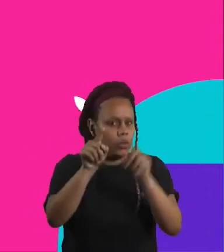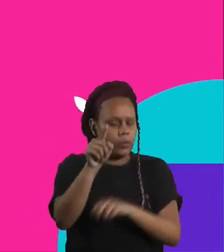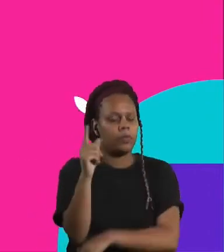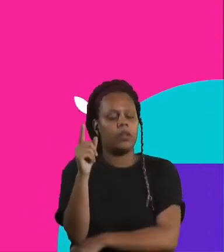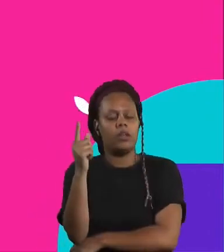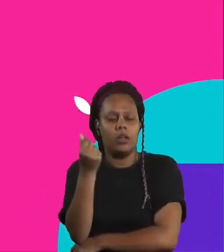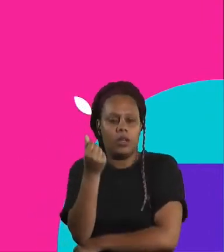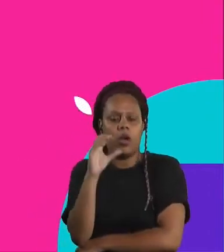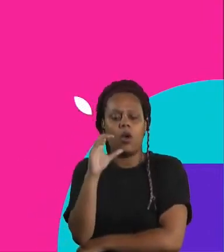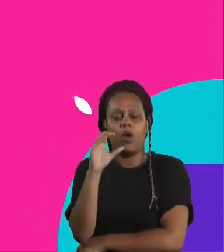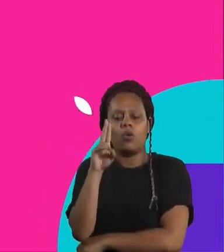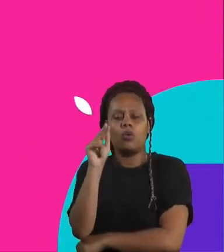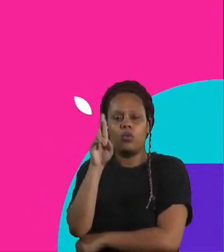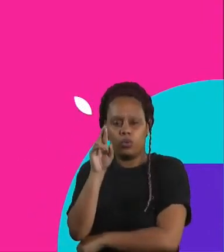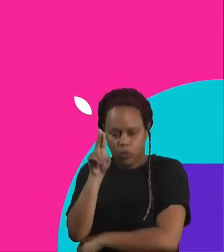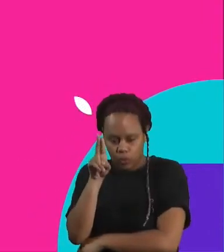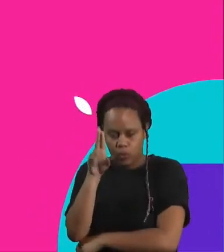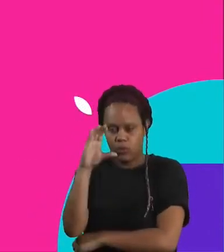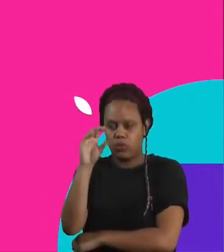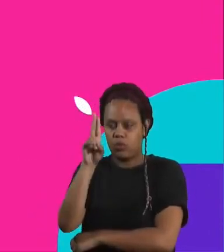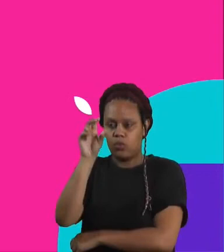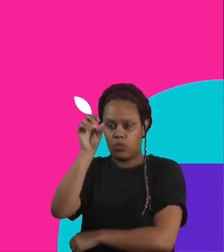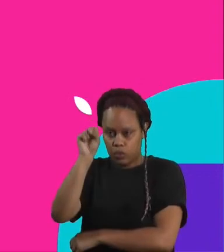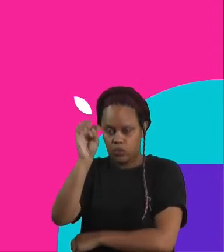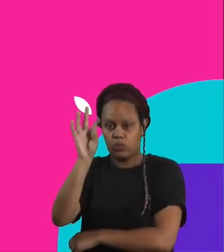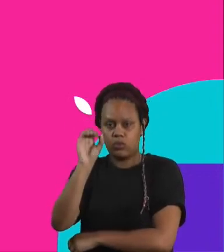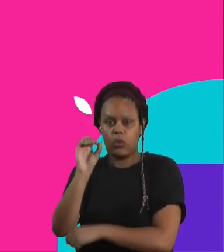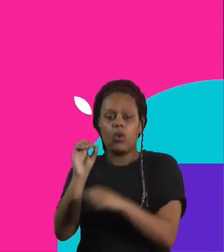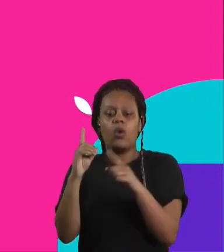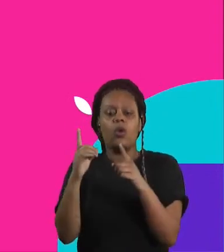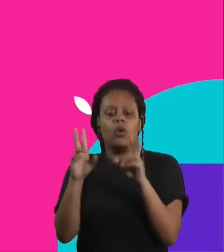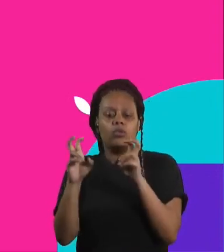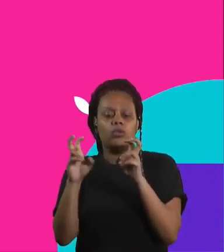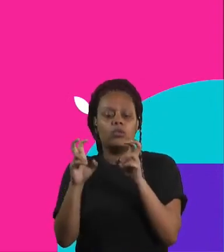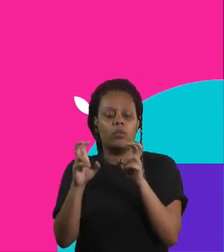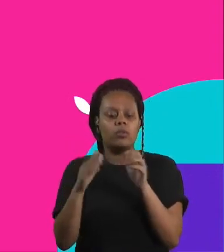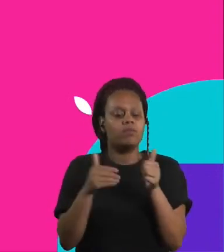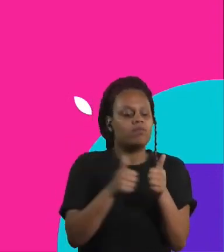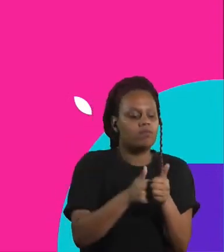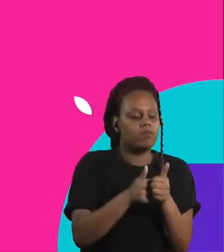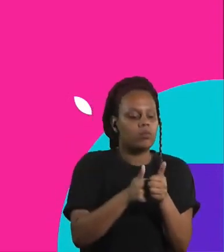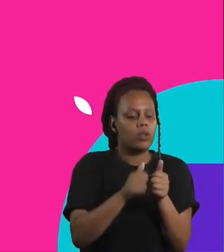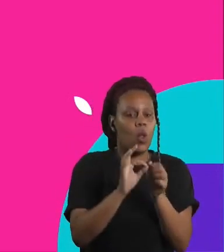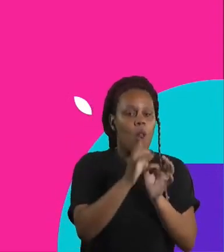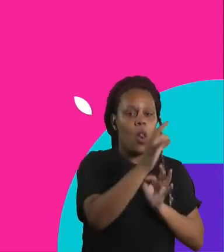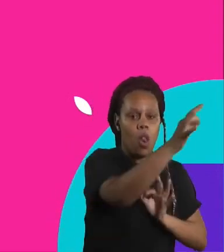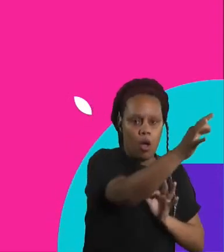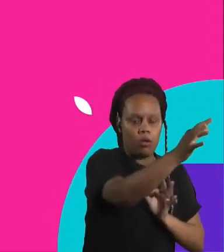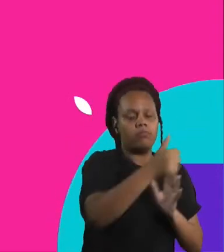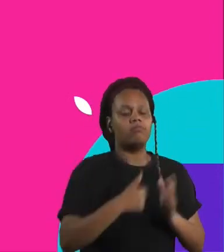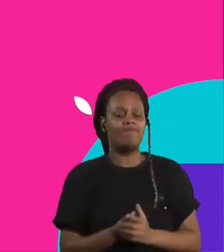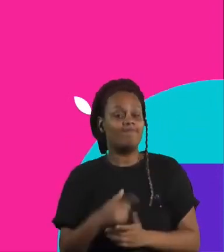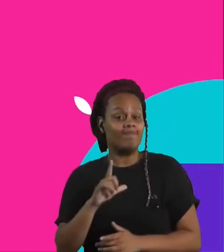que para mensurar o impacto, como a gente está pensando em médio e longo prazo, isso às vezes precisa ser contínuo, tem um alto custo para você, um custo